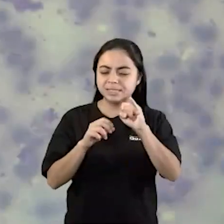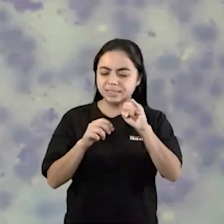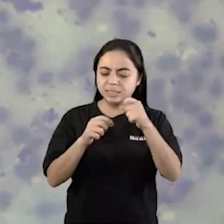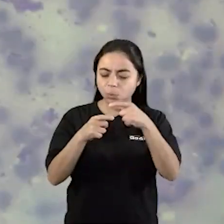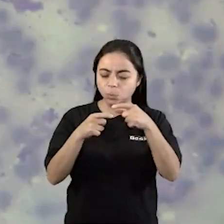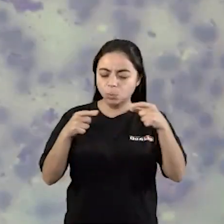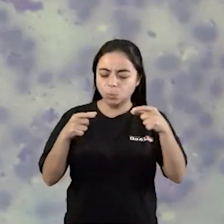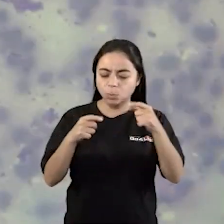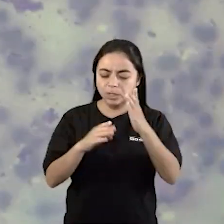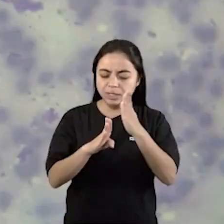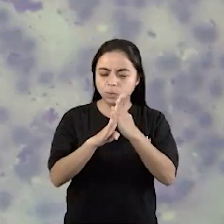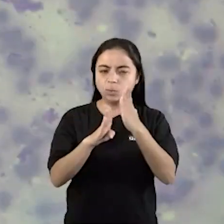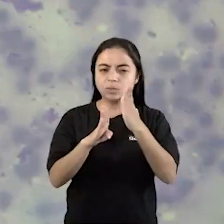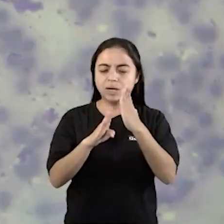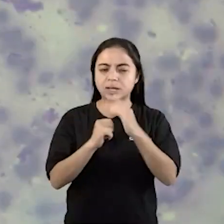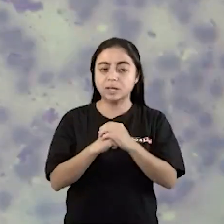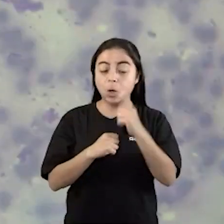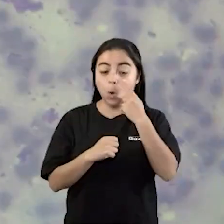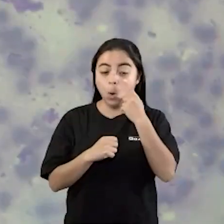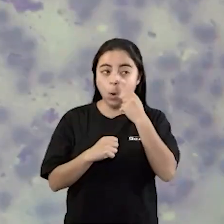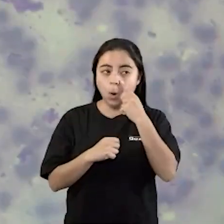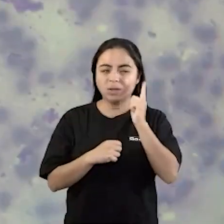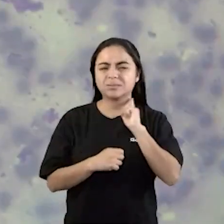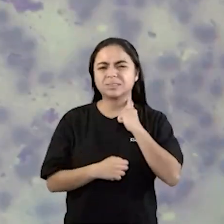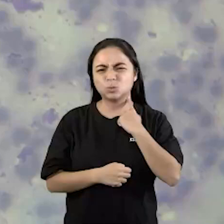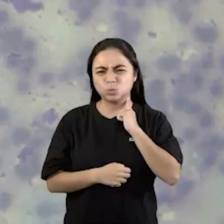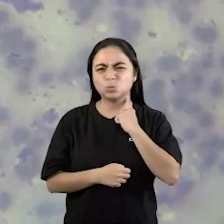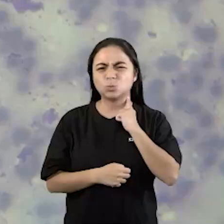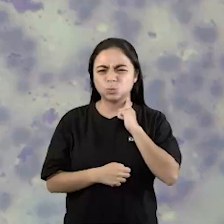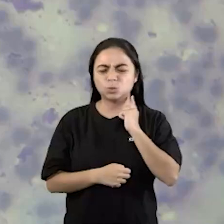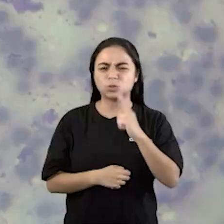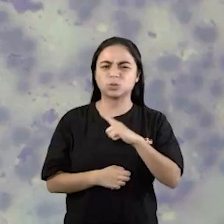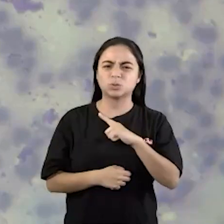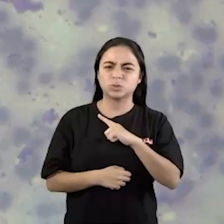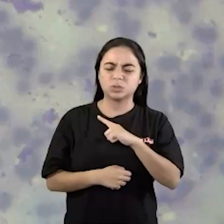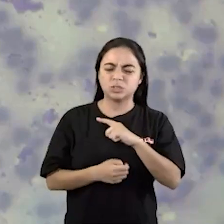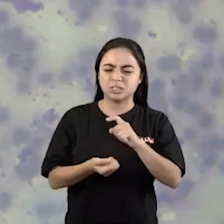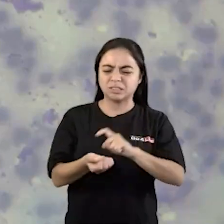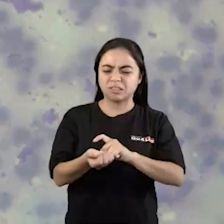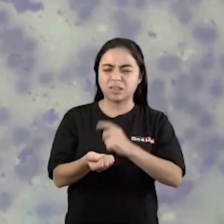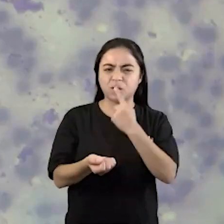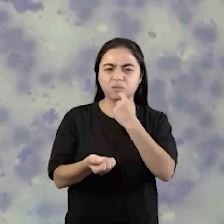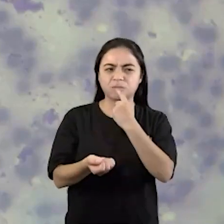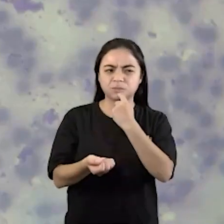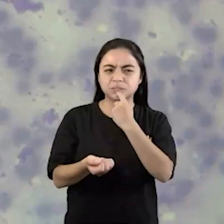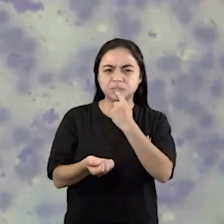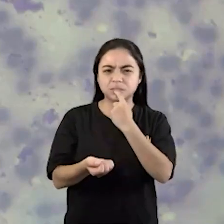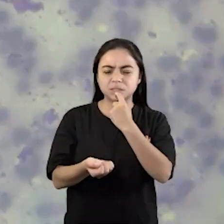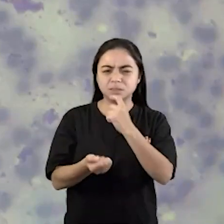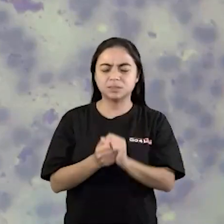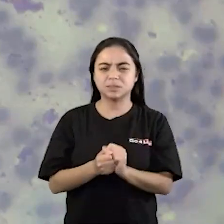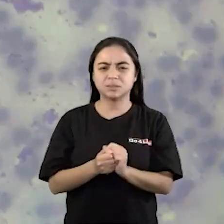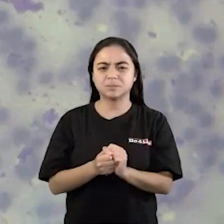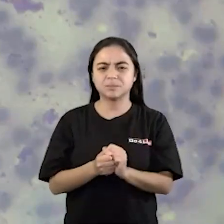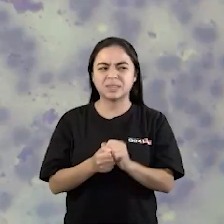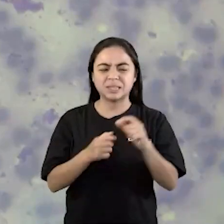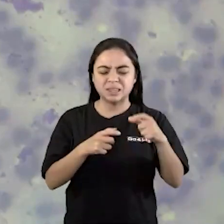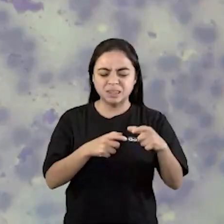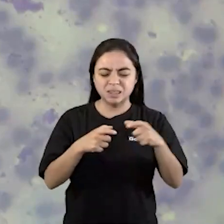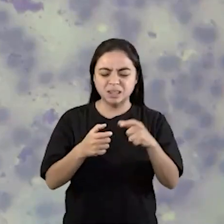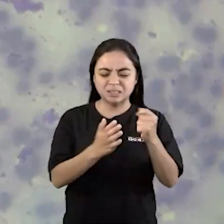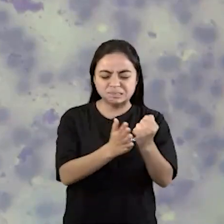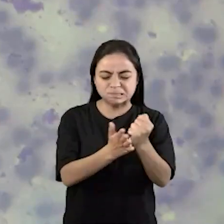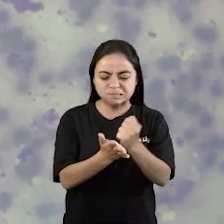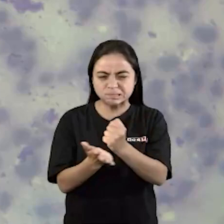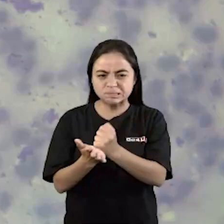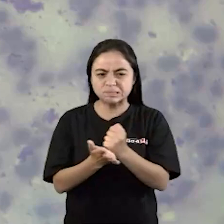consegue encontrar isso, veja que é uma lâmina suja, que tem sangue no fundo da lâmina, essas manchas